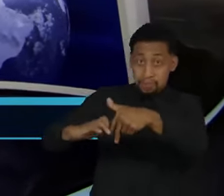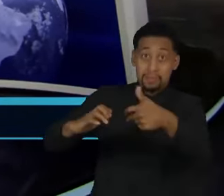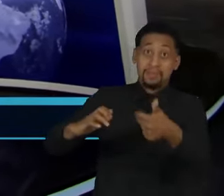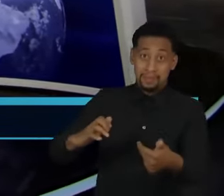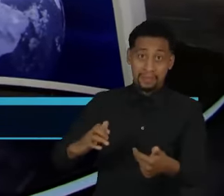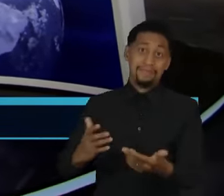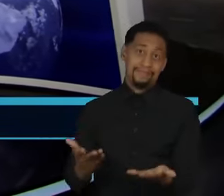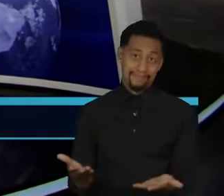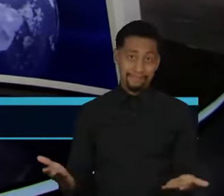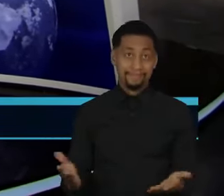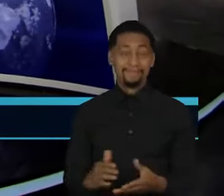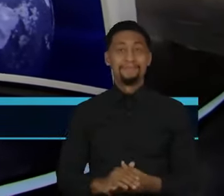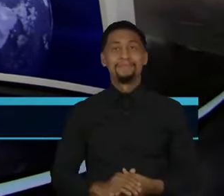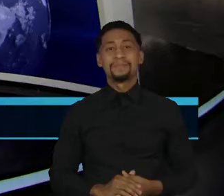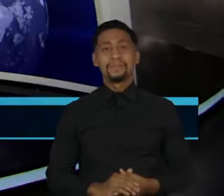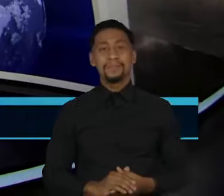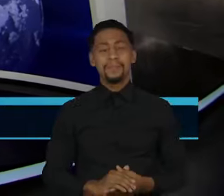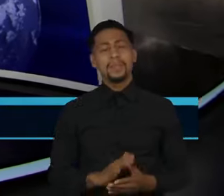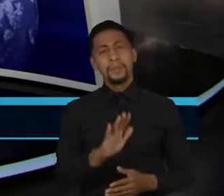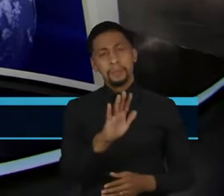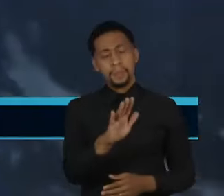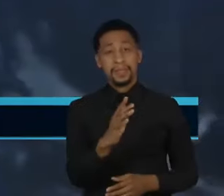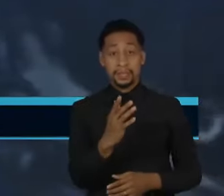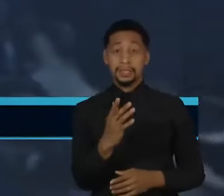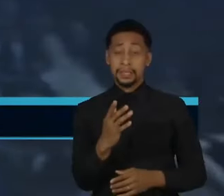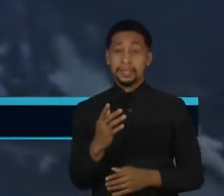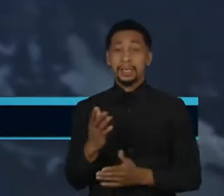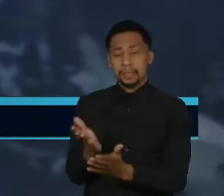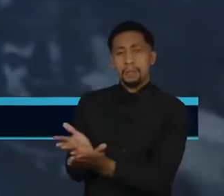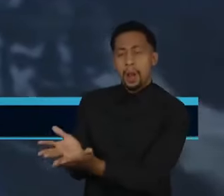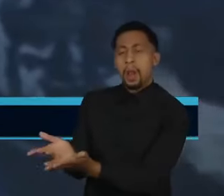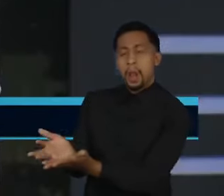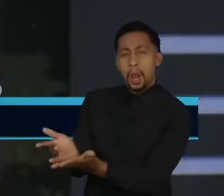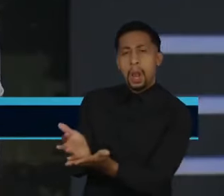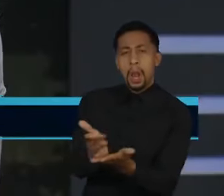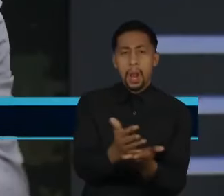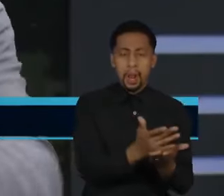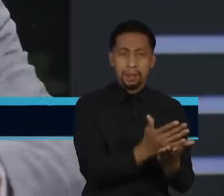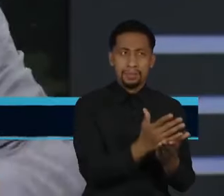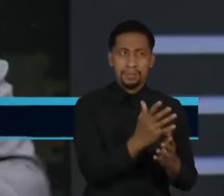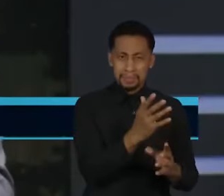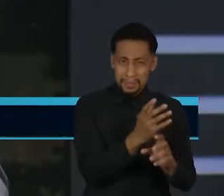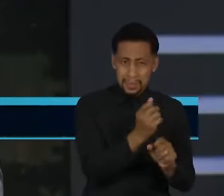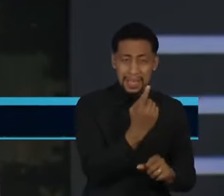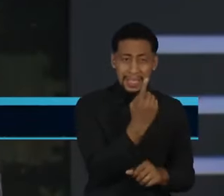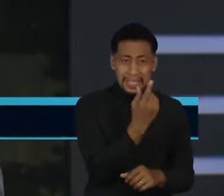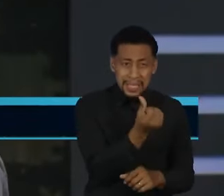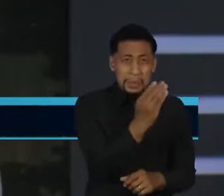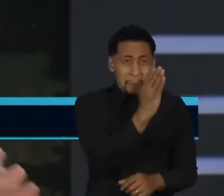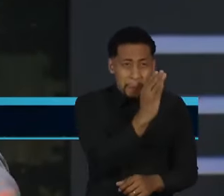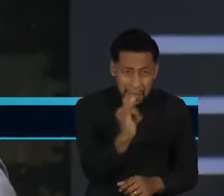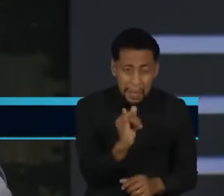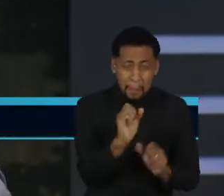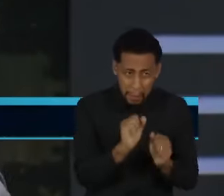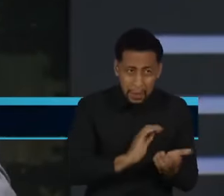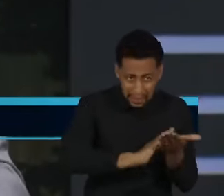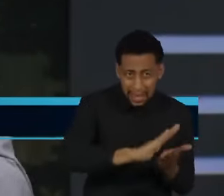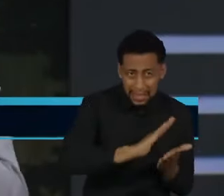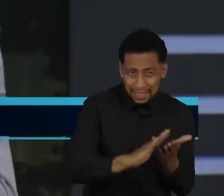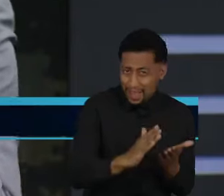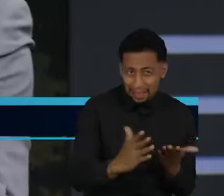ser o impacto desses quase 16 bilhões de reais? Ah, não, isso é outra história, isso é um